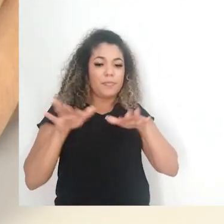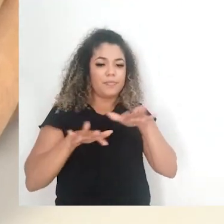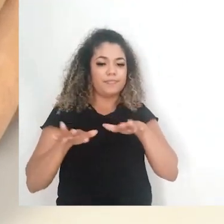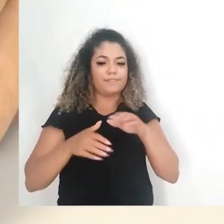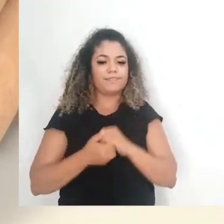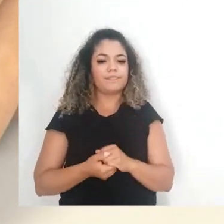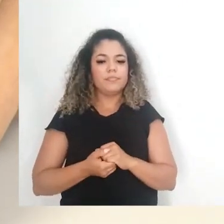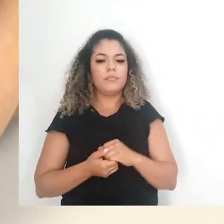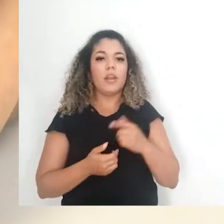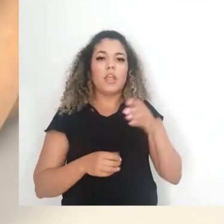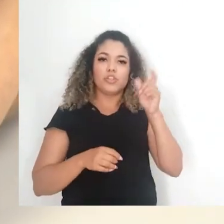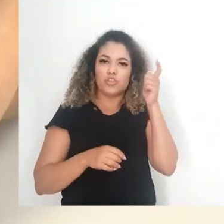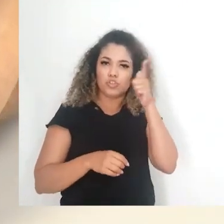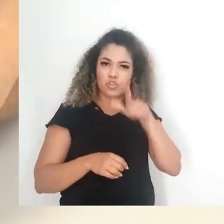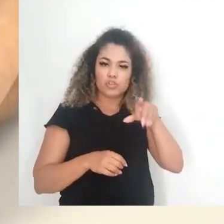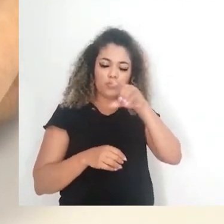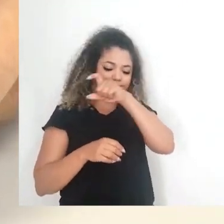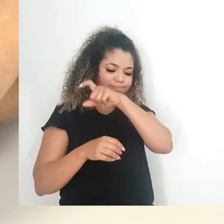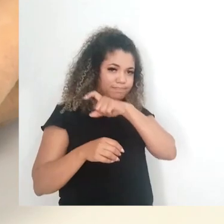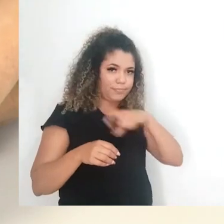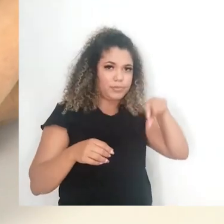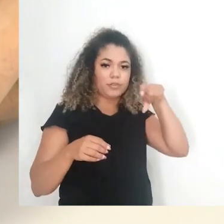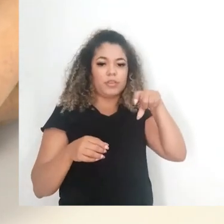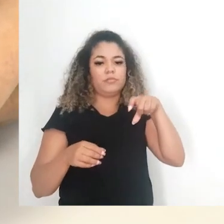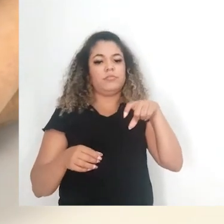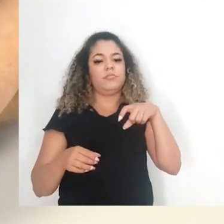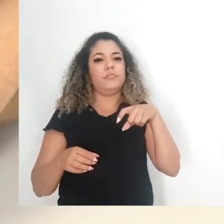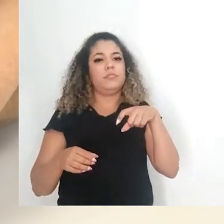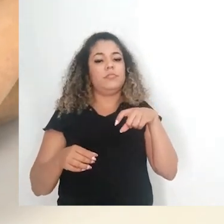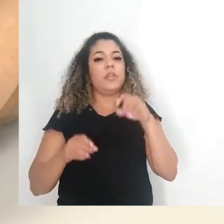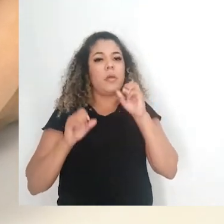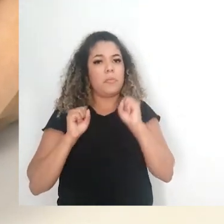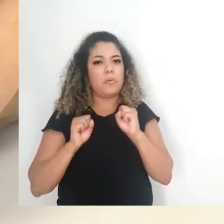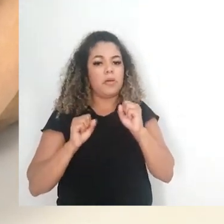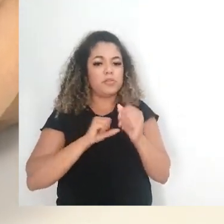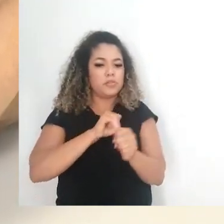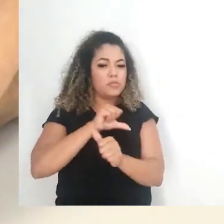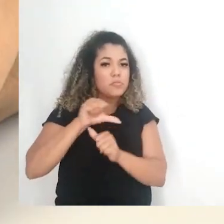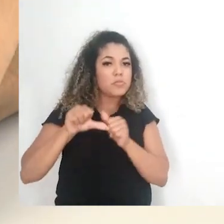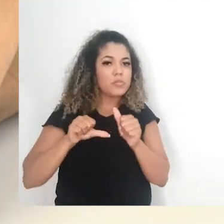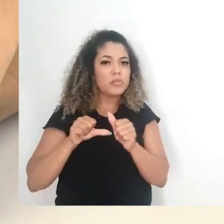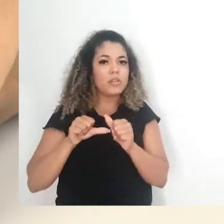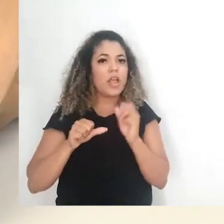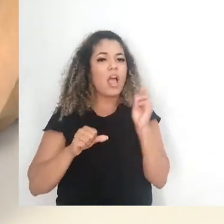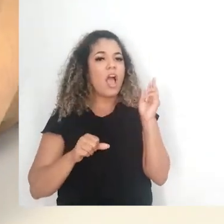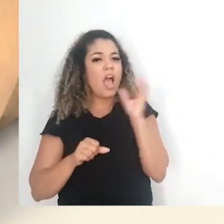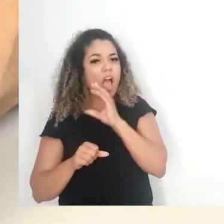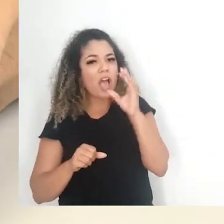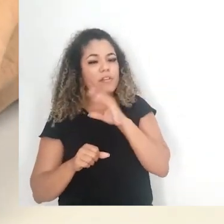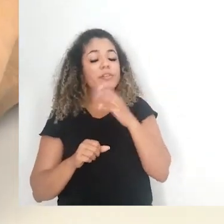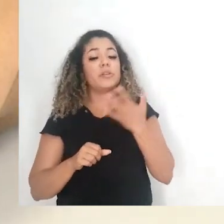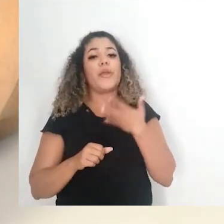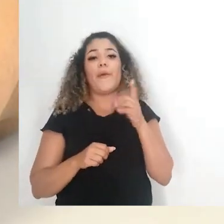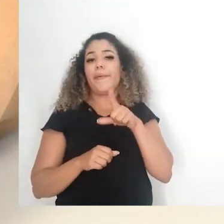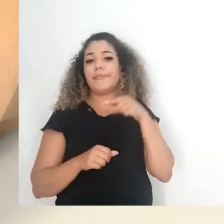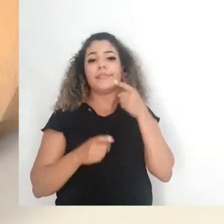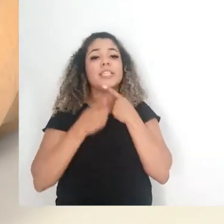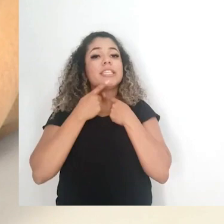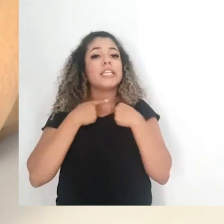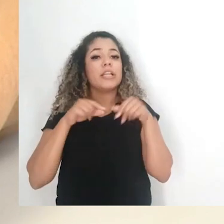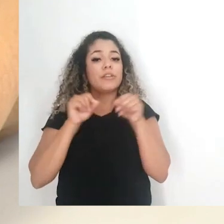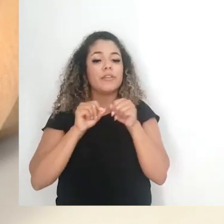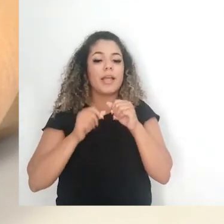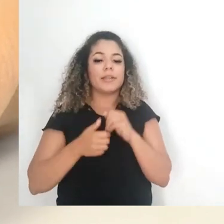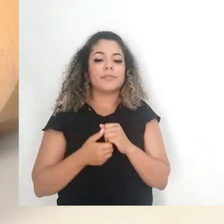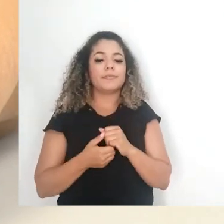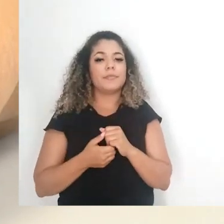vai se mover. E aí eu passo novamente o cartão. E aí eu posso mudar aqui a velocidade que eu quero